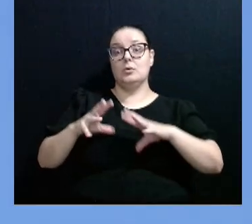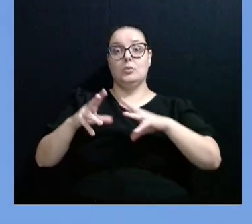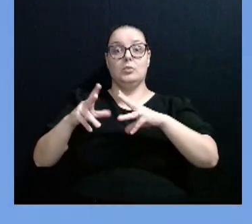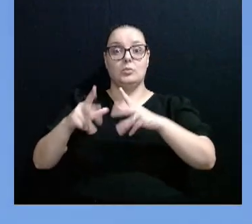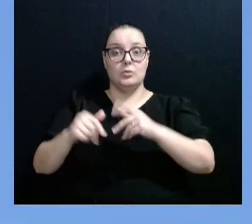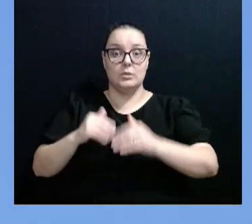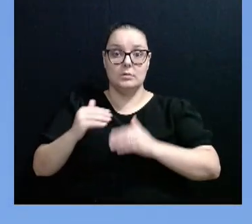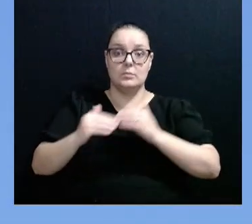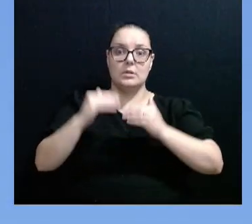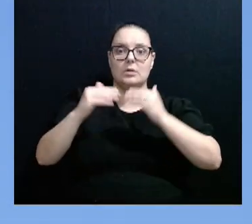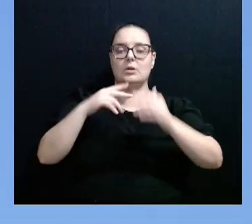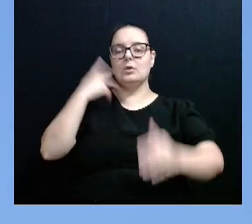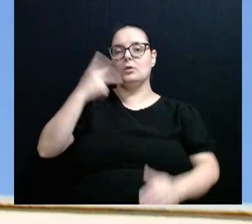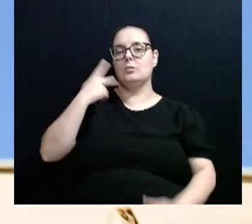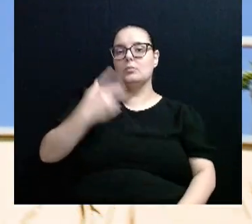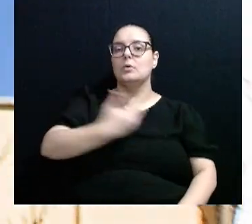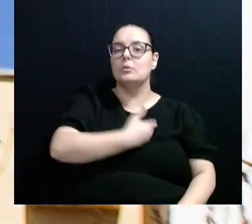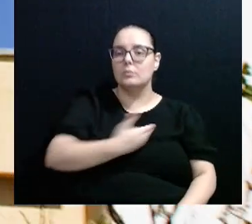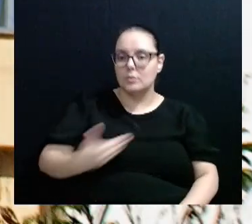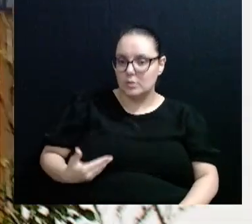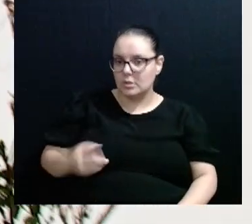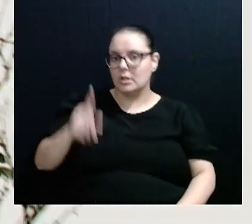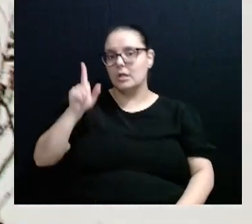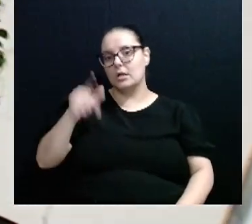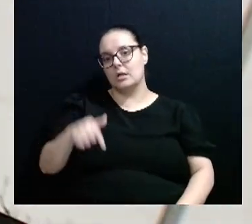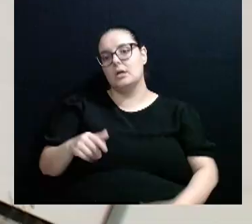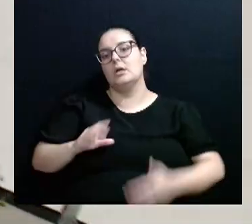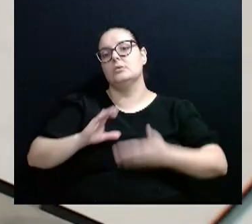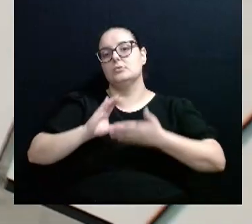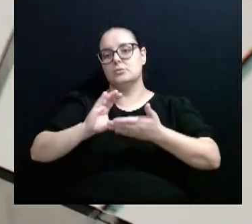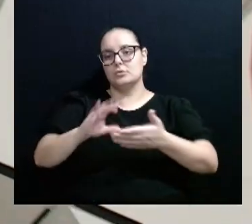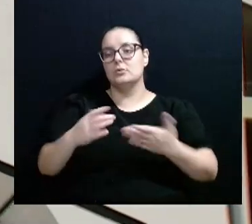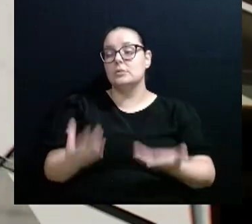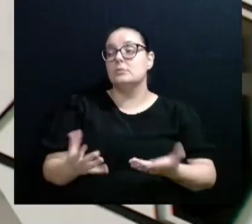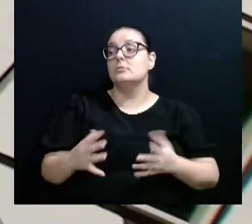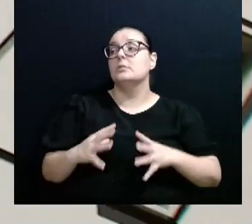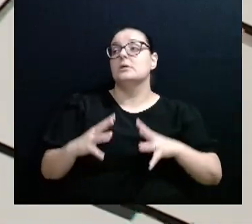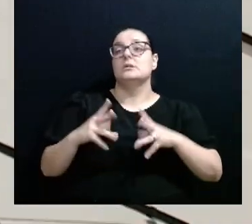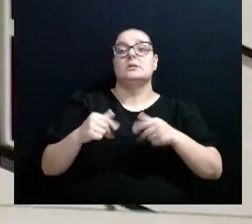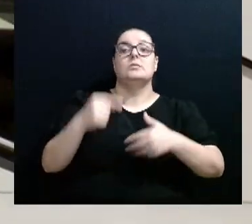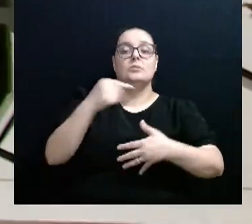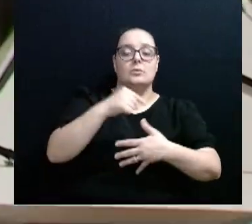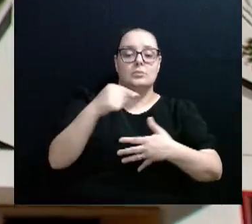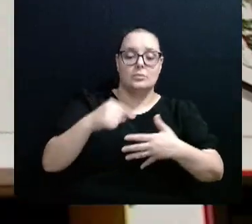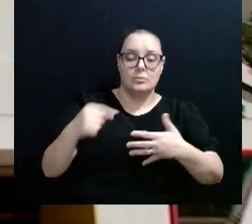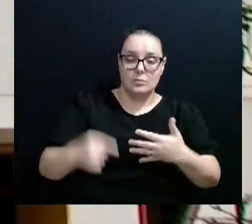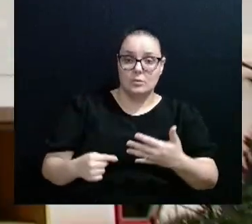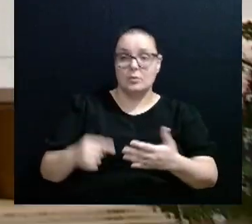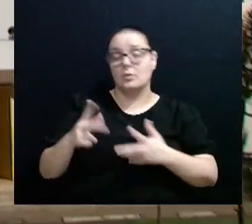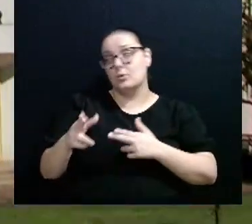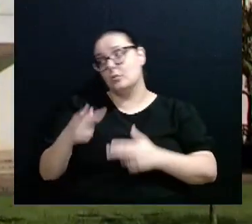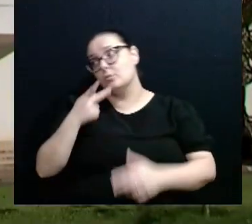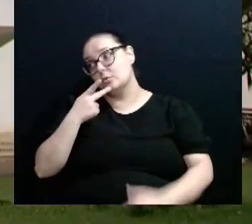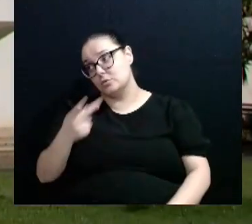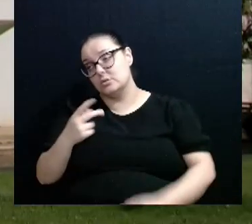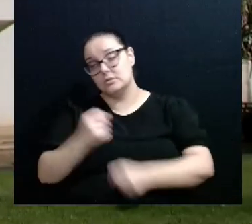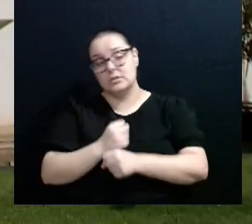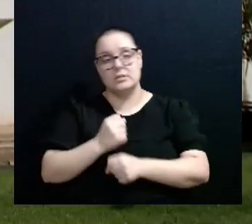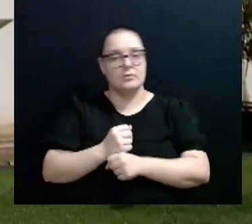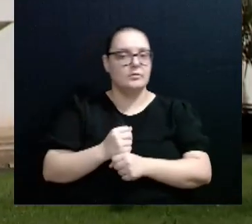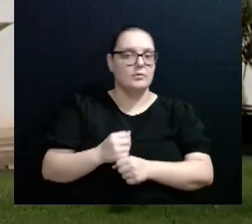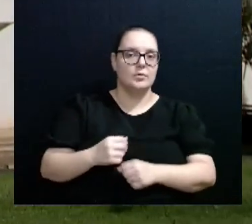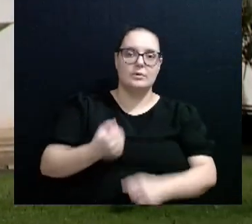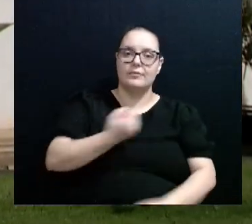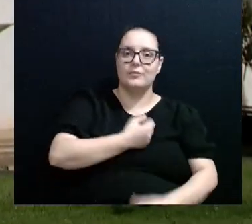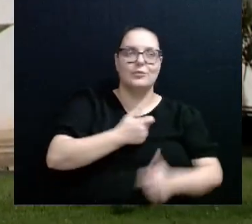políticas públicas se dão através do Conselho, mas tem todo um critério, como eu disse, esse ano foi recorde de inscrições, então tem todo um